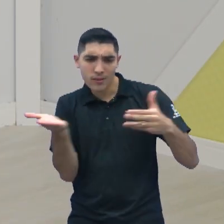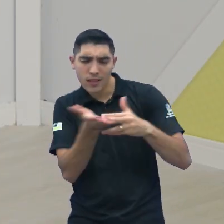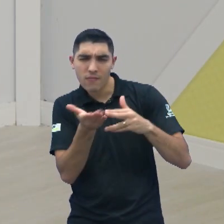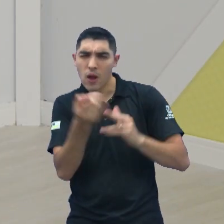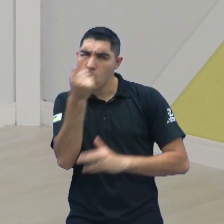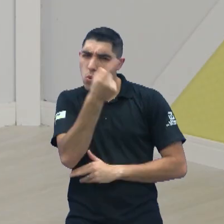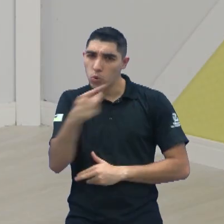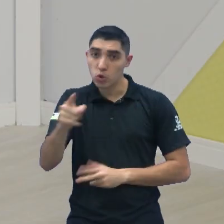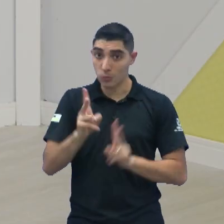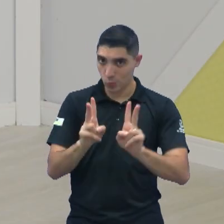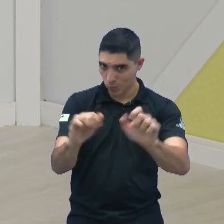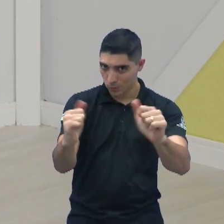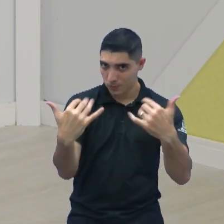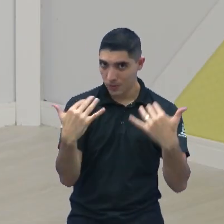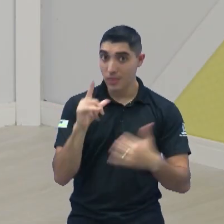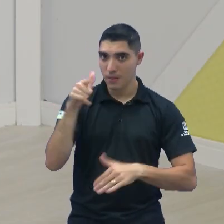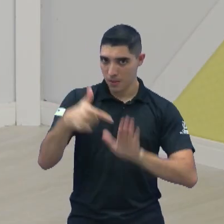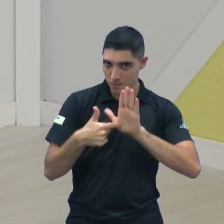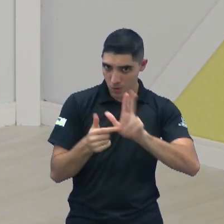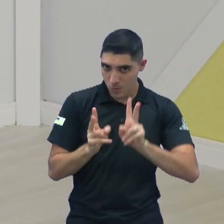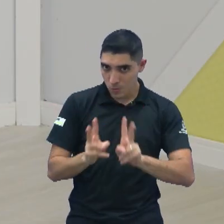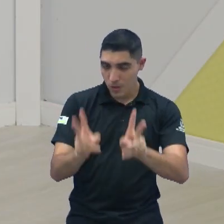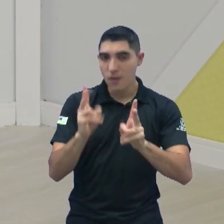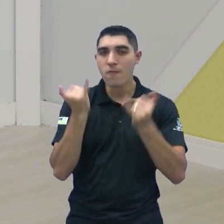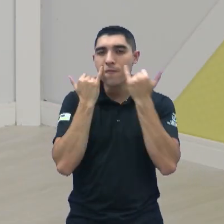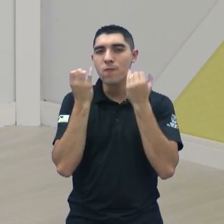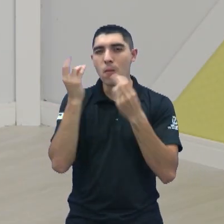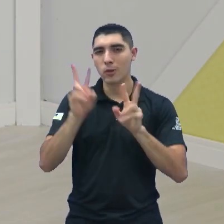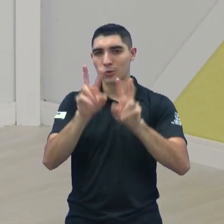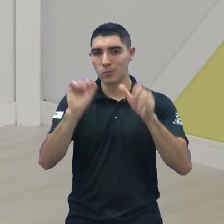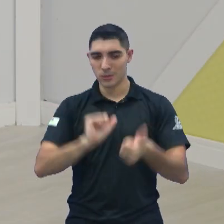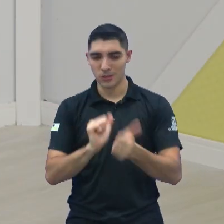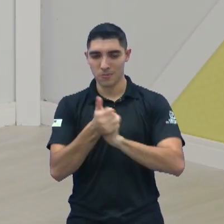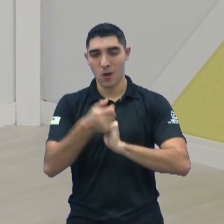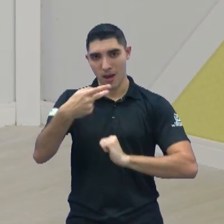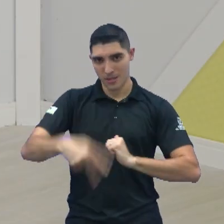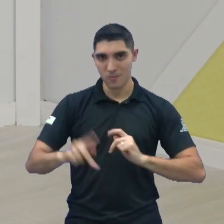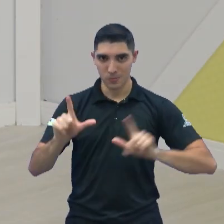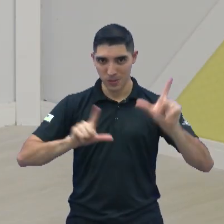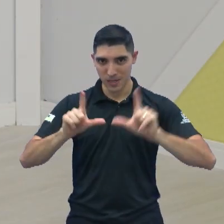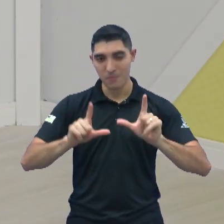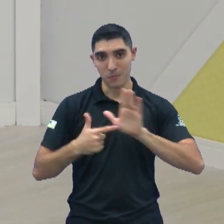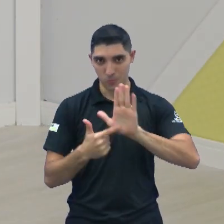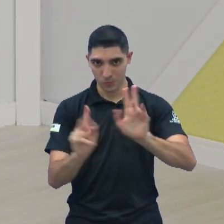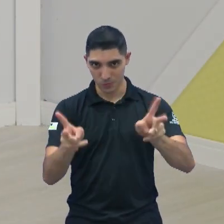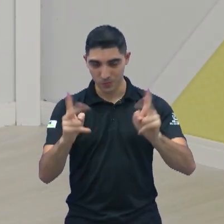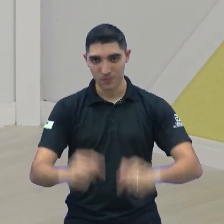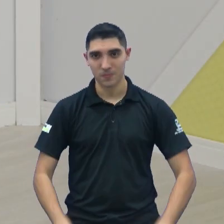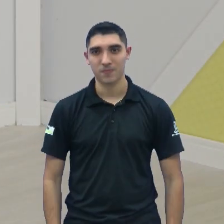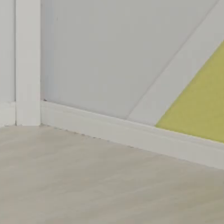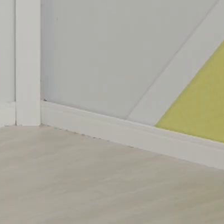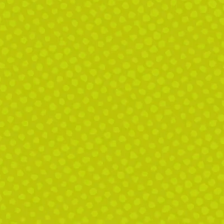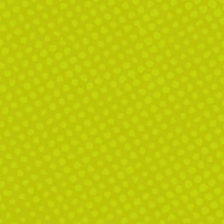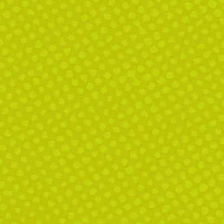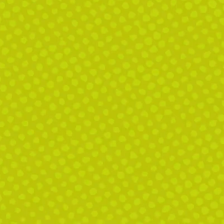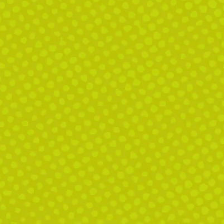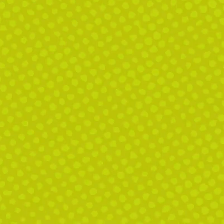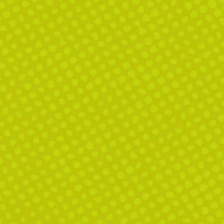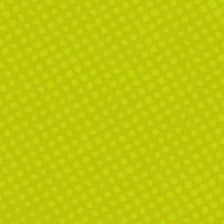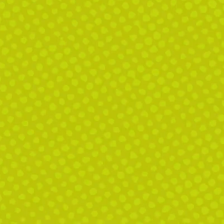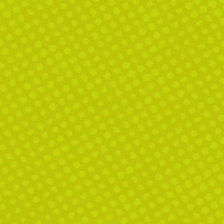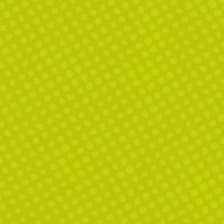intervalo do dia. Não sai daí, já já voltamos com muita informação para você aqui no Hora do Esporte. Não sai daí, já já voltamos.